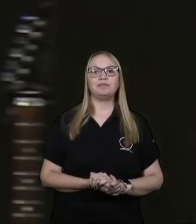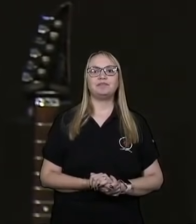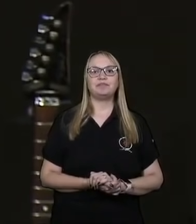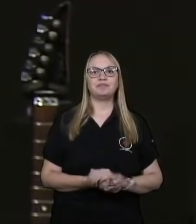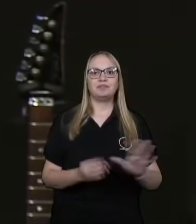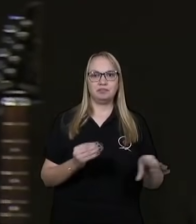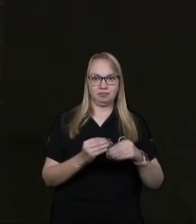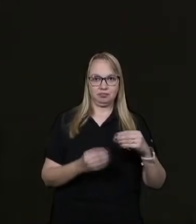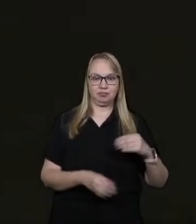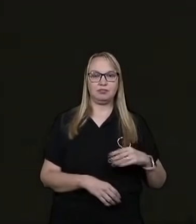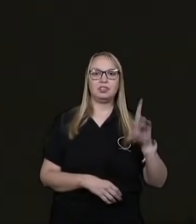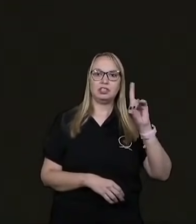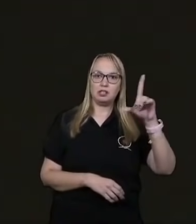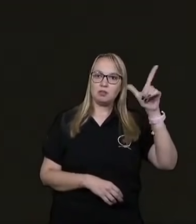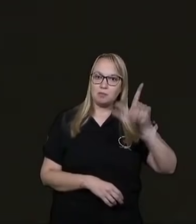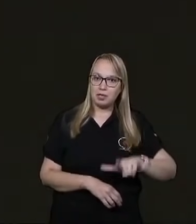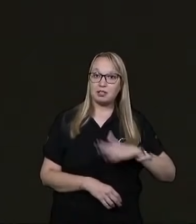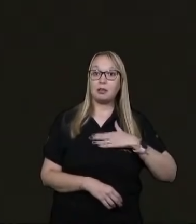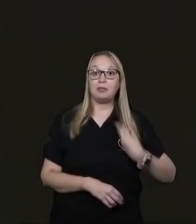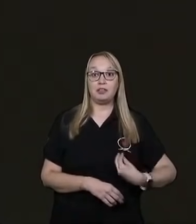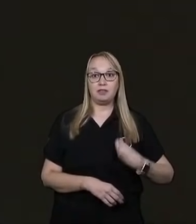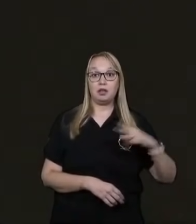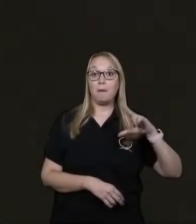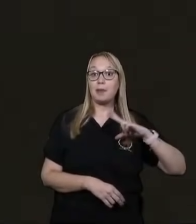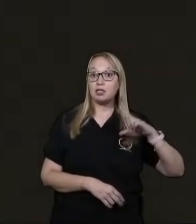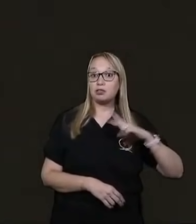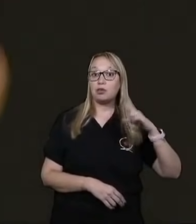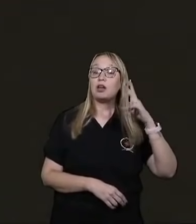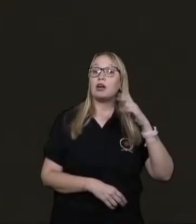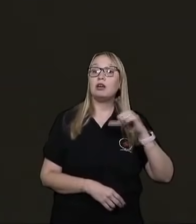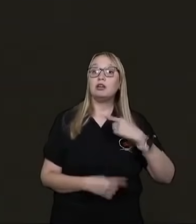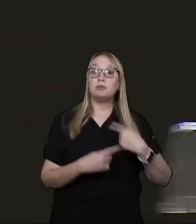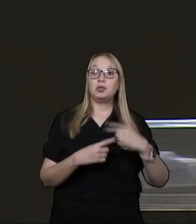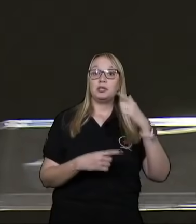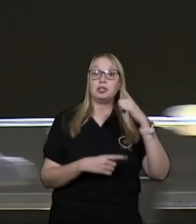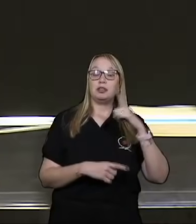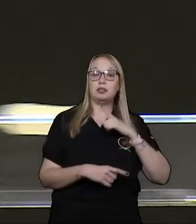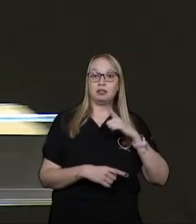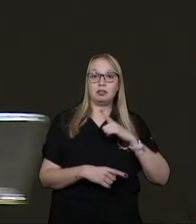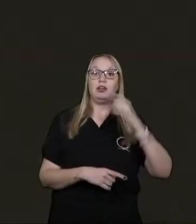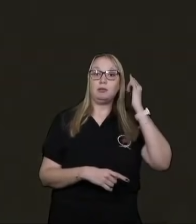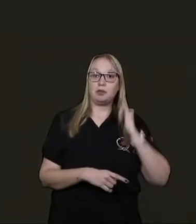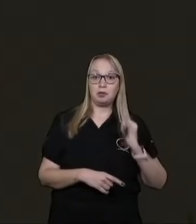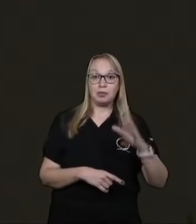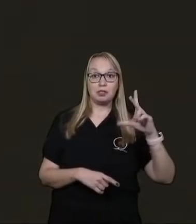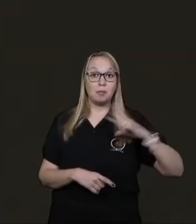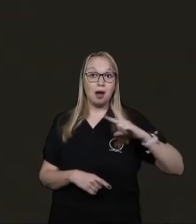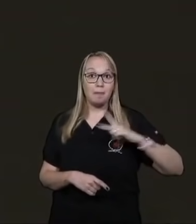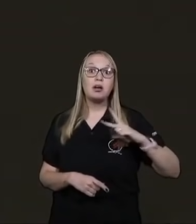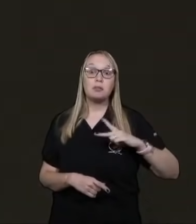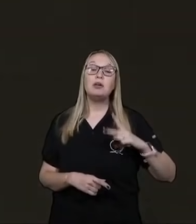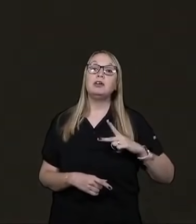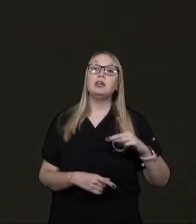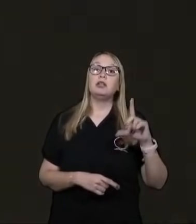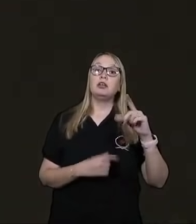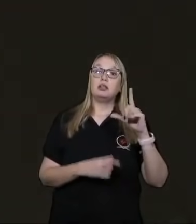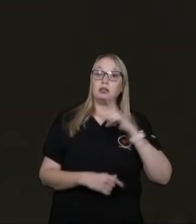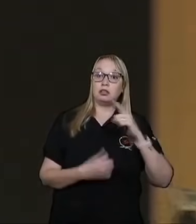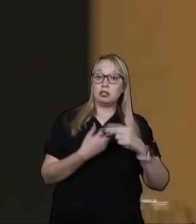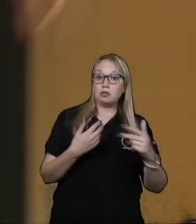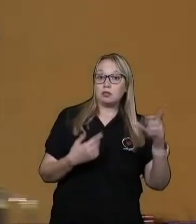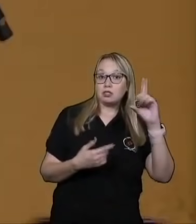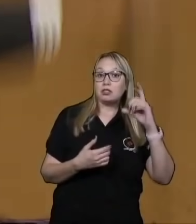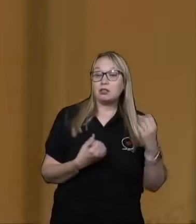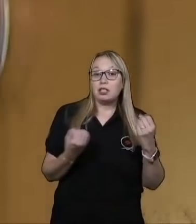vai acrescentar Deus tem mais eu vou particularizar porque tem promessas individuais tem coisas aqui que Deus quer dar para você